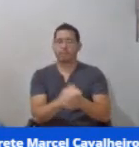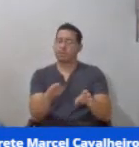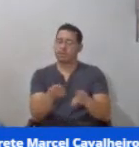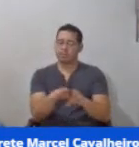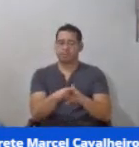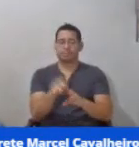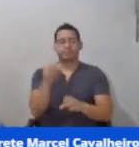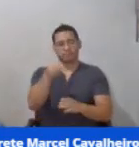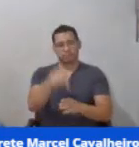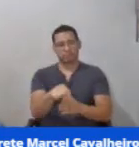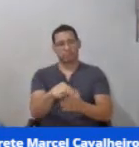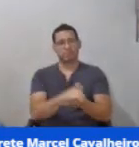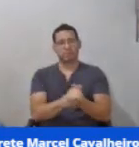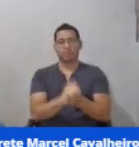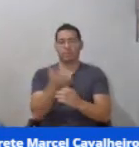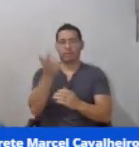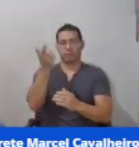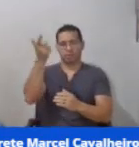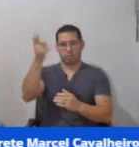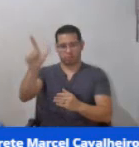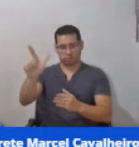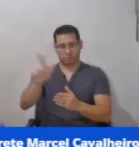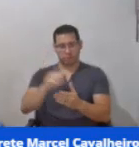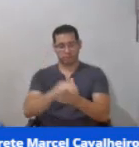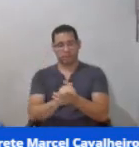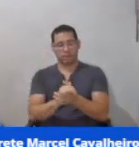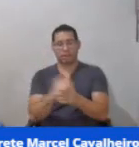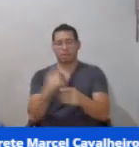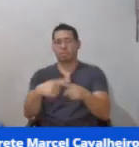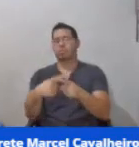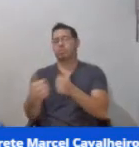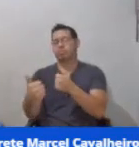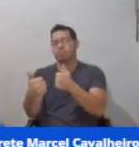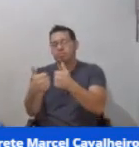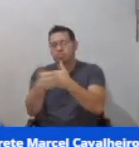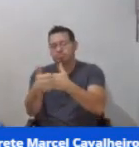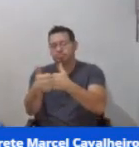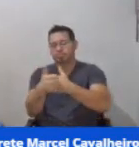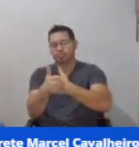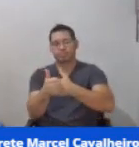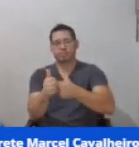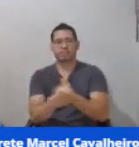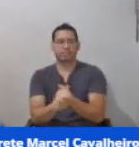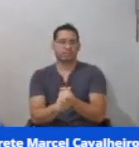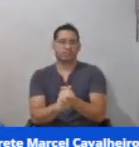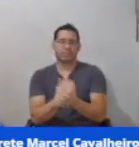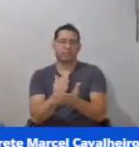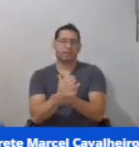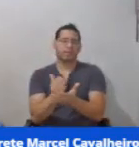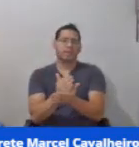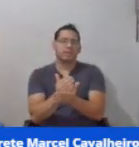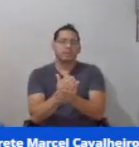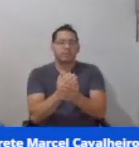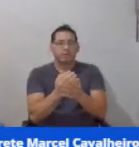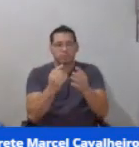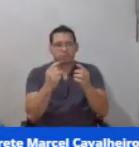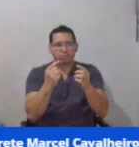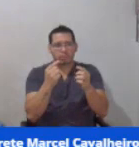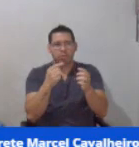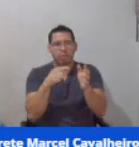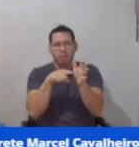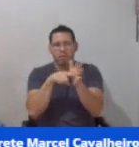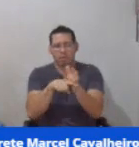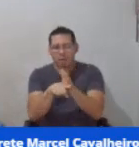inevitavelmente, outras por proximidades de processo cognitivo, análise ou